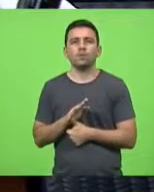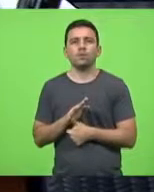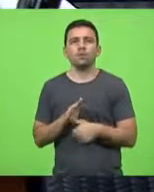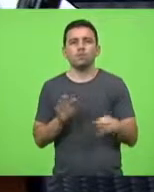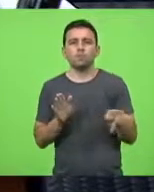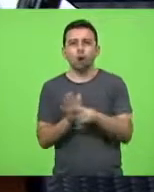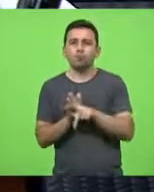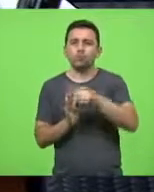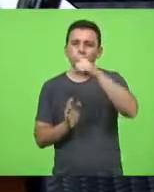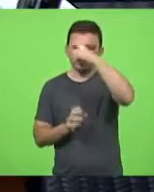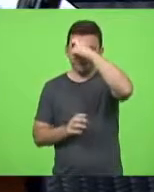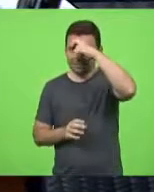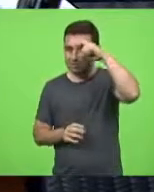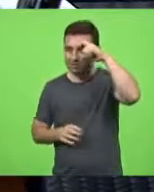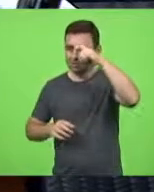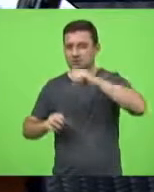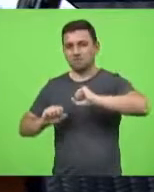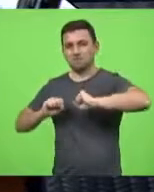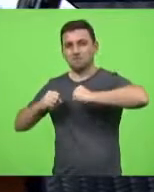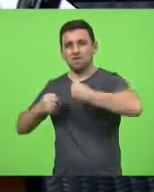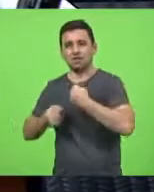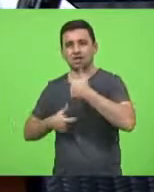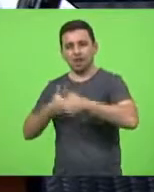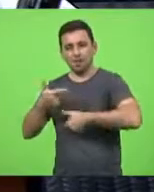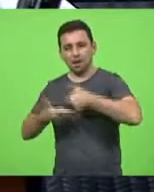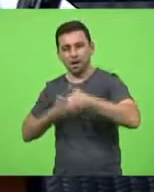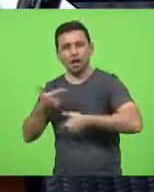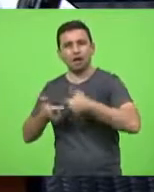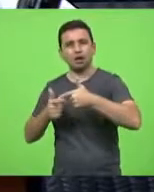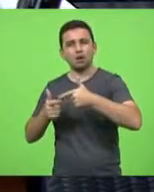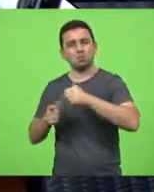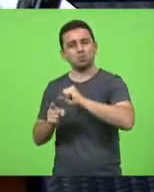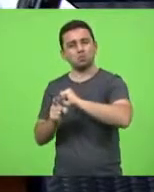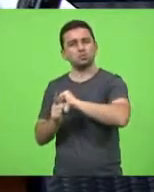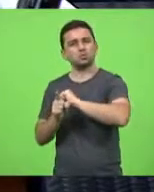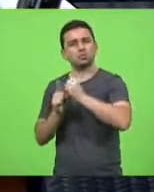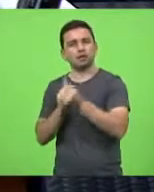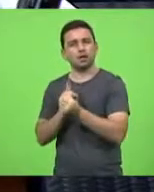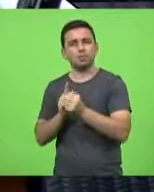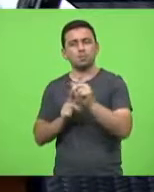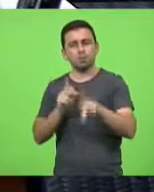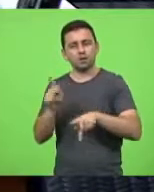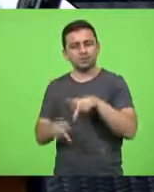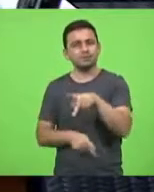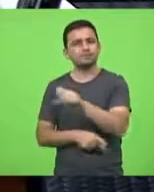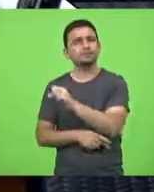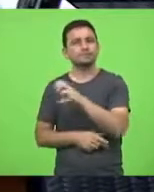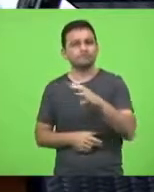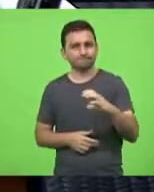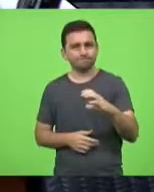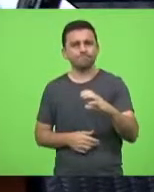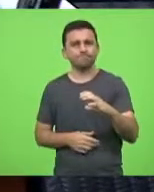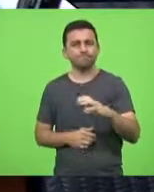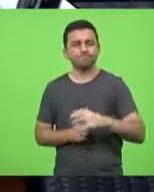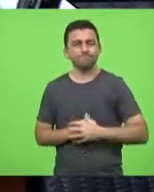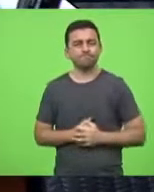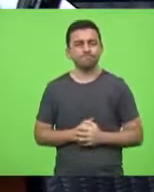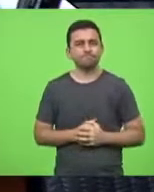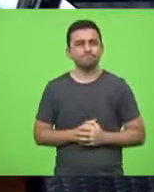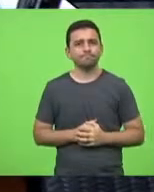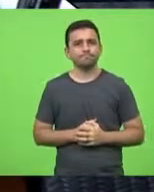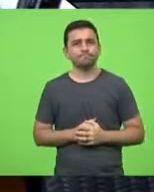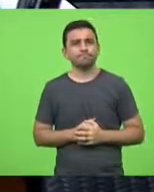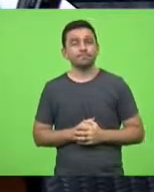suor, do rosto, da força do povo desse estado. E